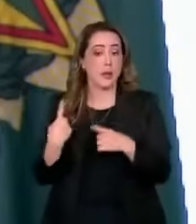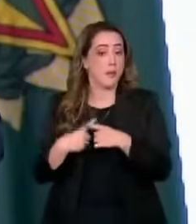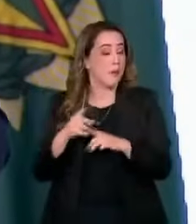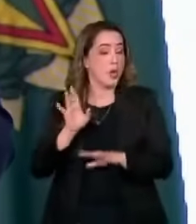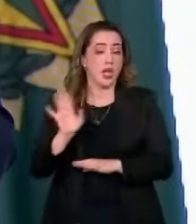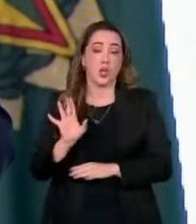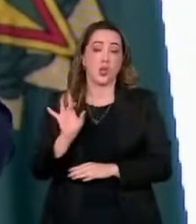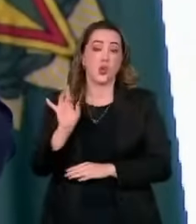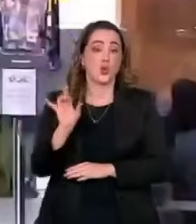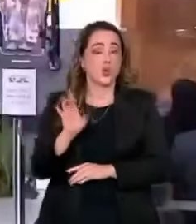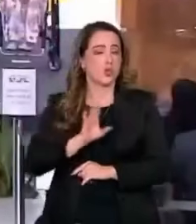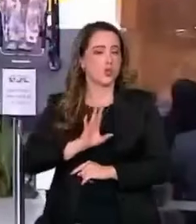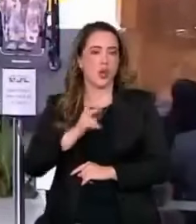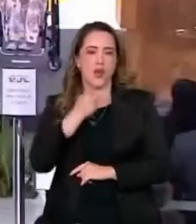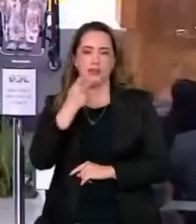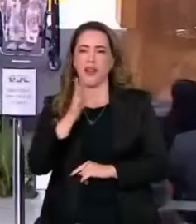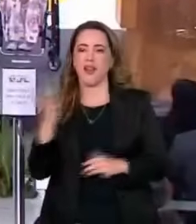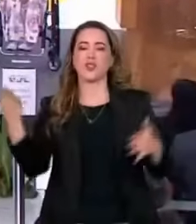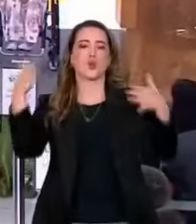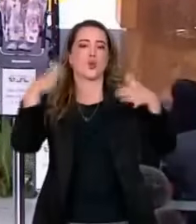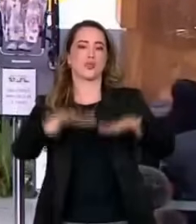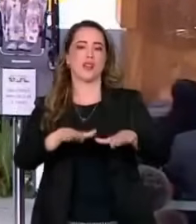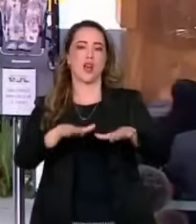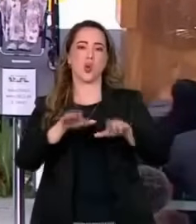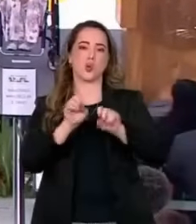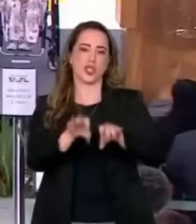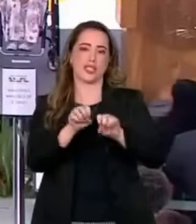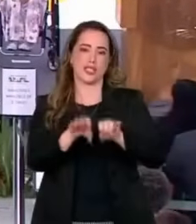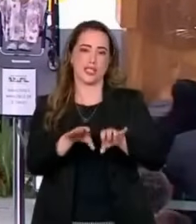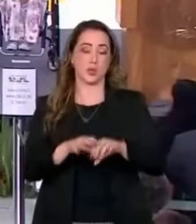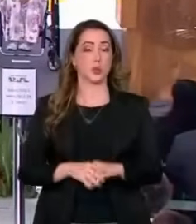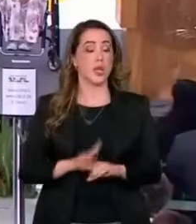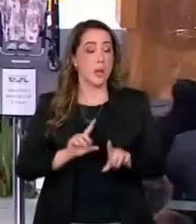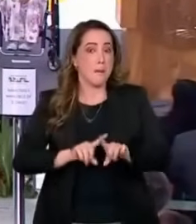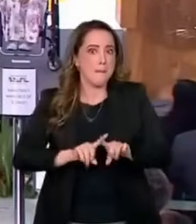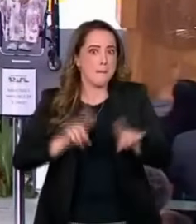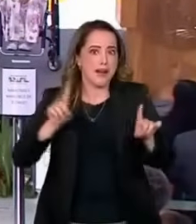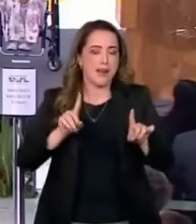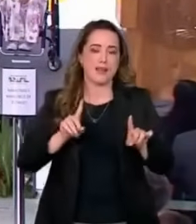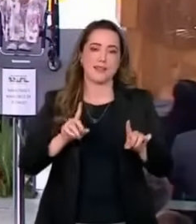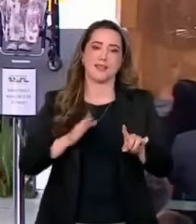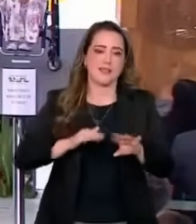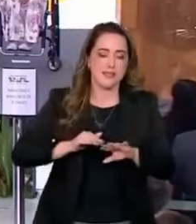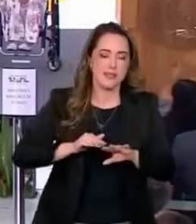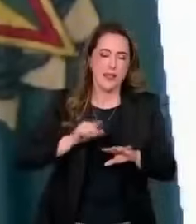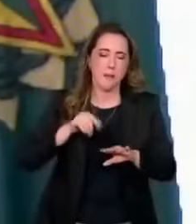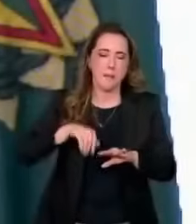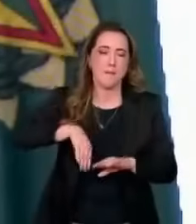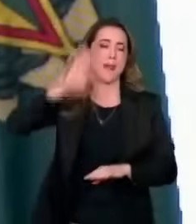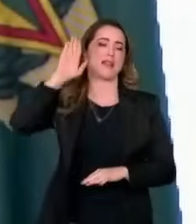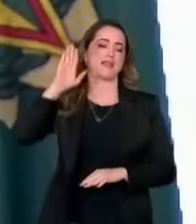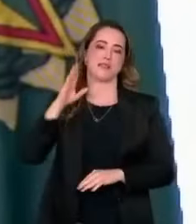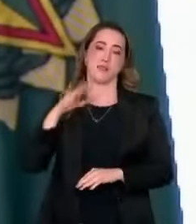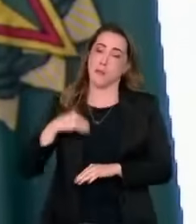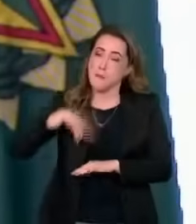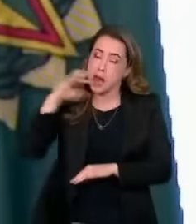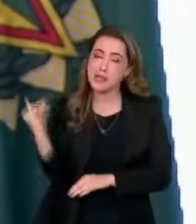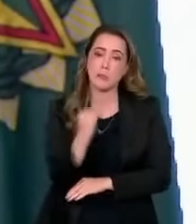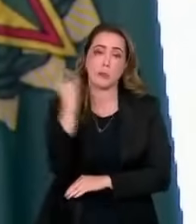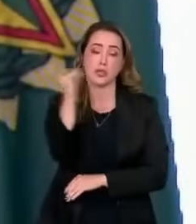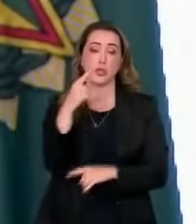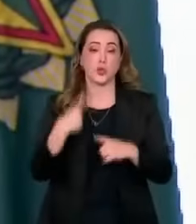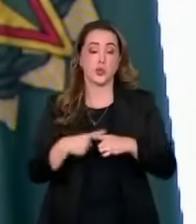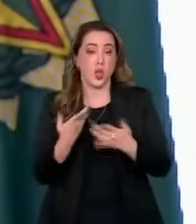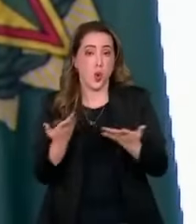só de inclusão, de educação inclusiva, é mais do que isso. O que nós estamos